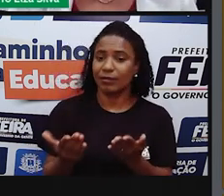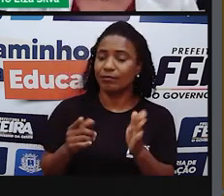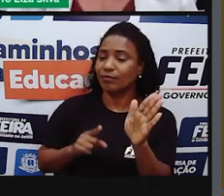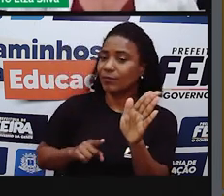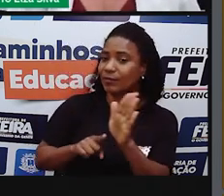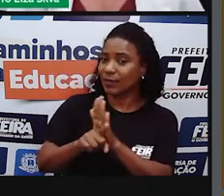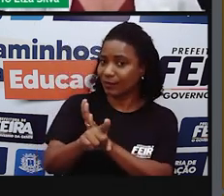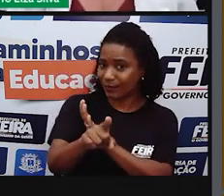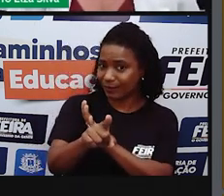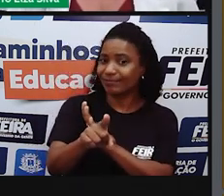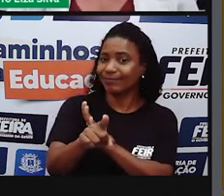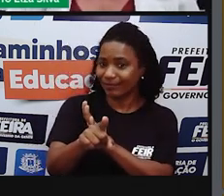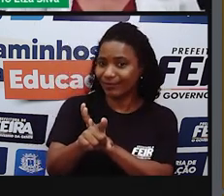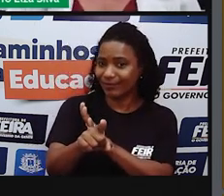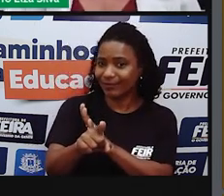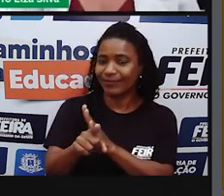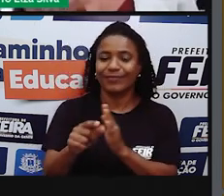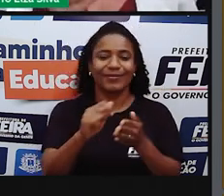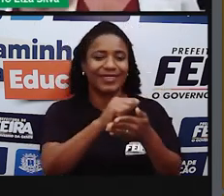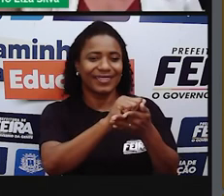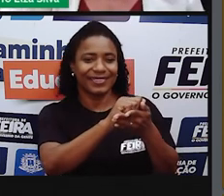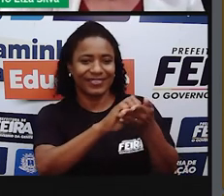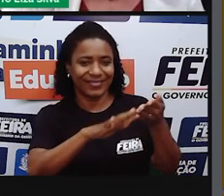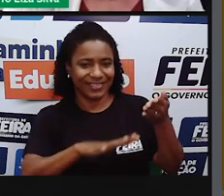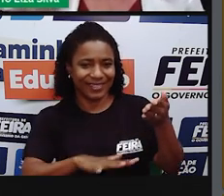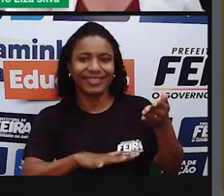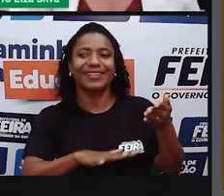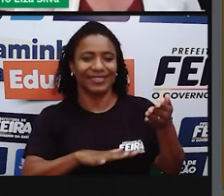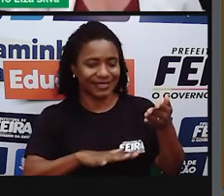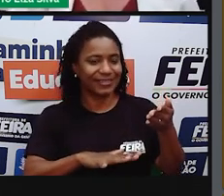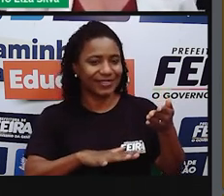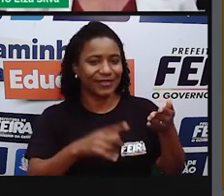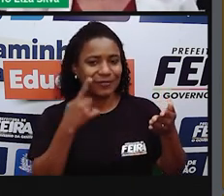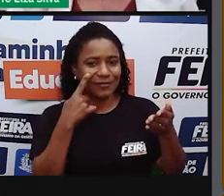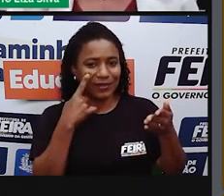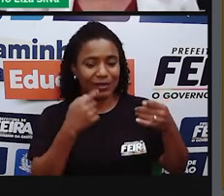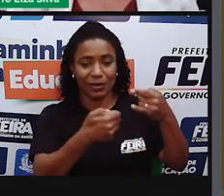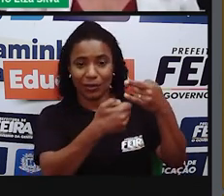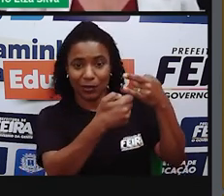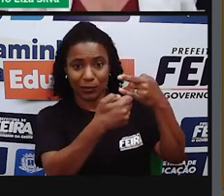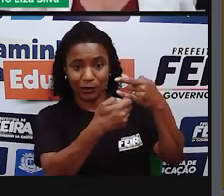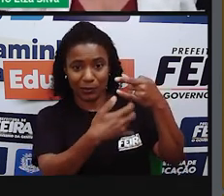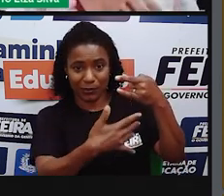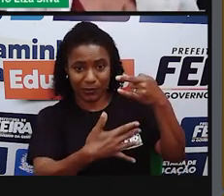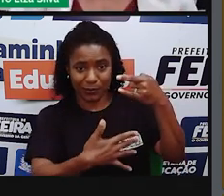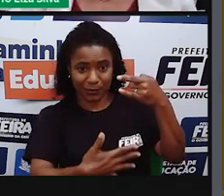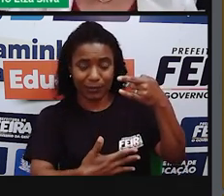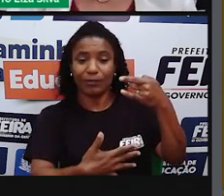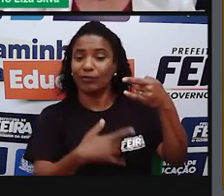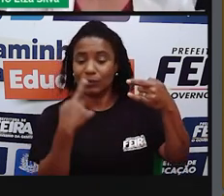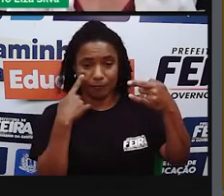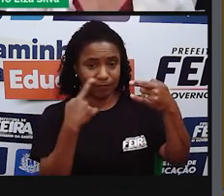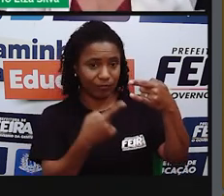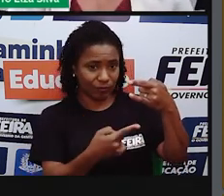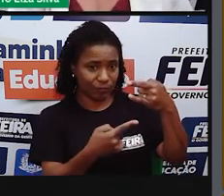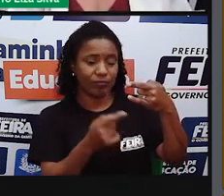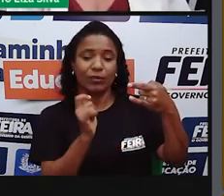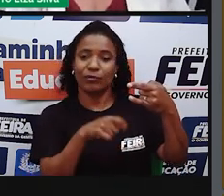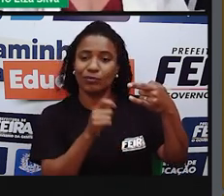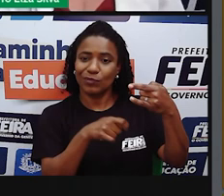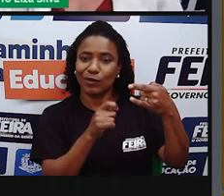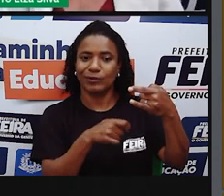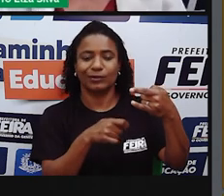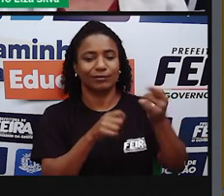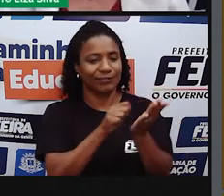pergunta que aparece lá na parte de observação abaixo do vídeo, que vocês também têm essa proposta no